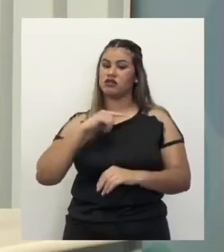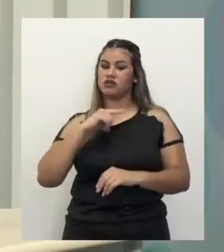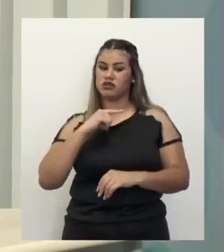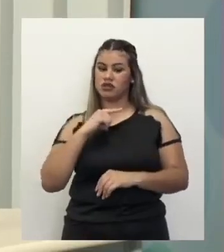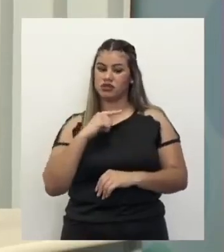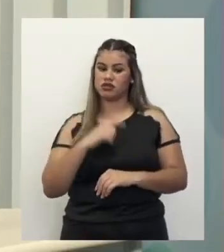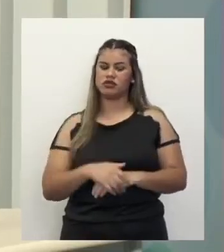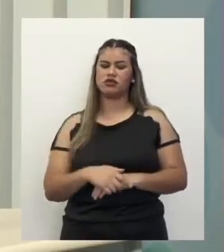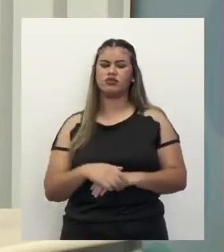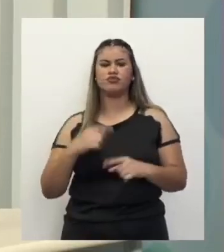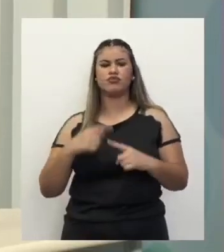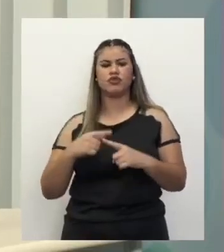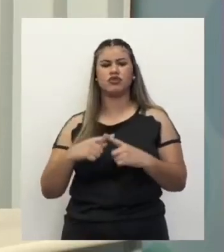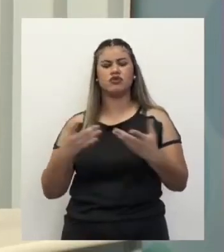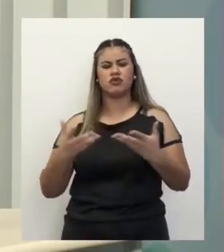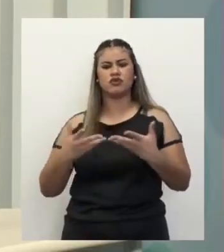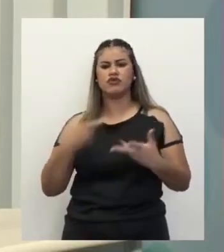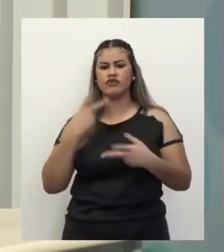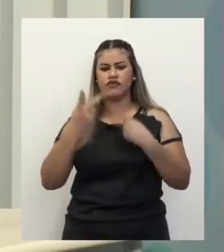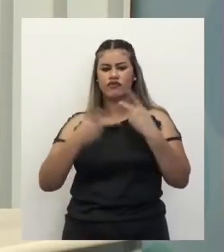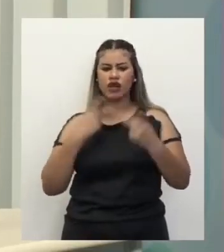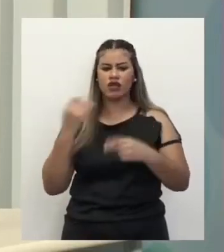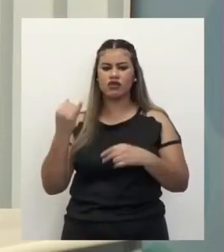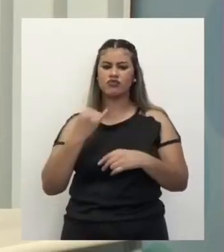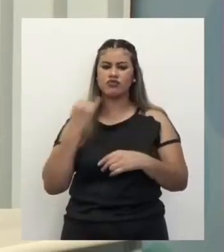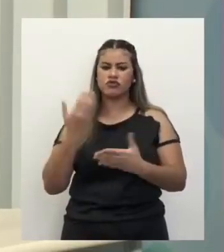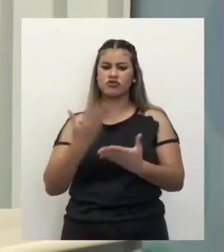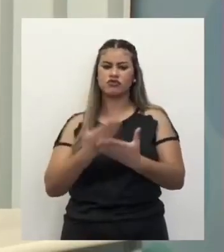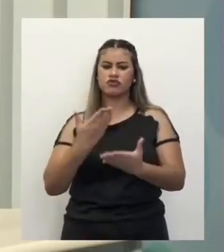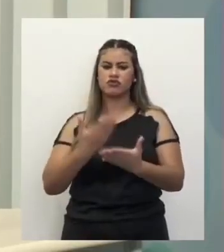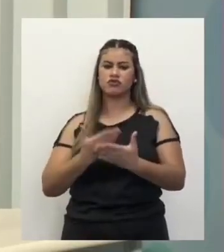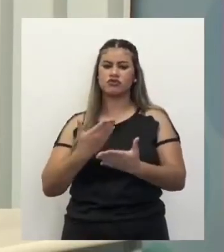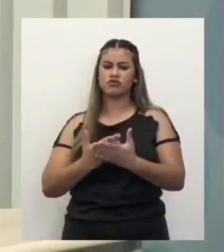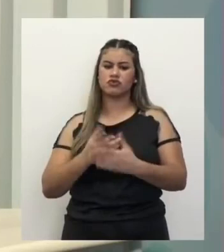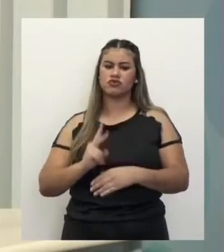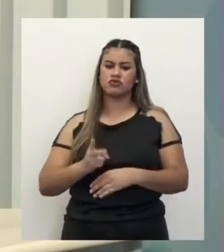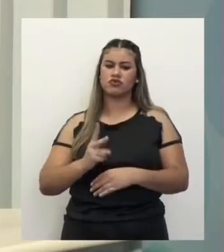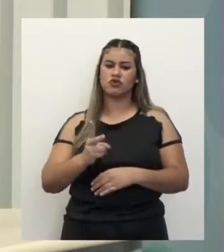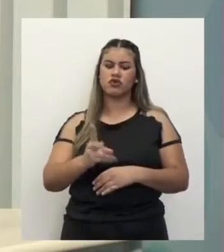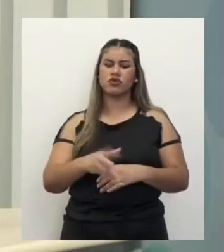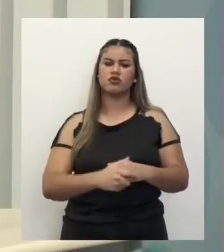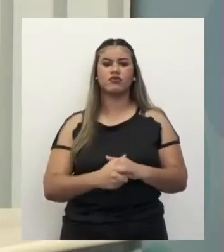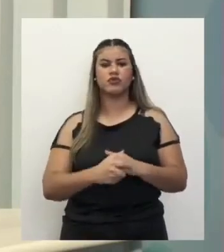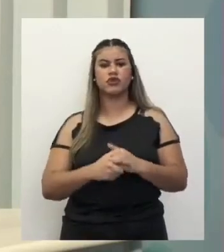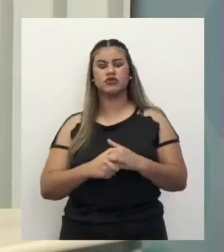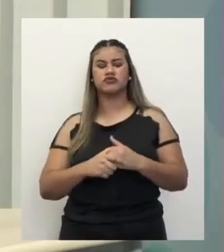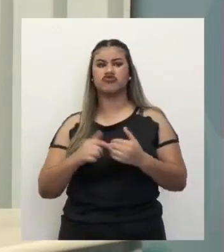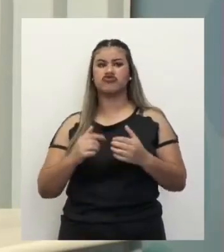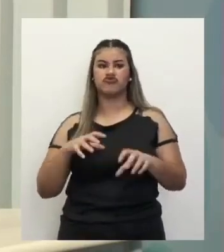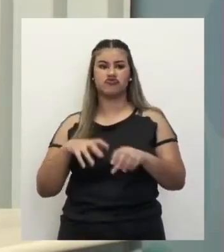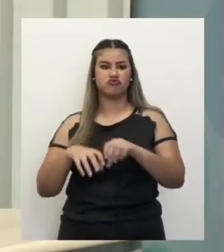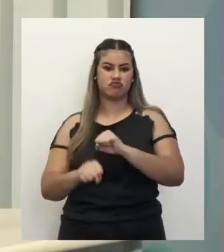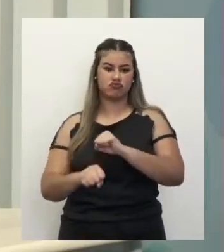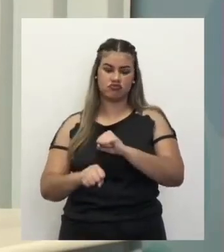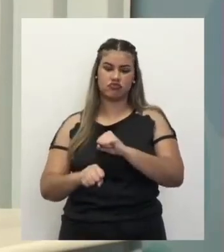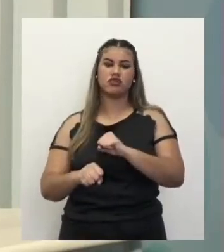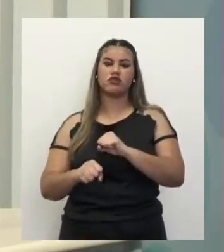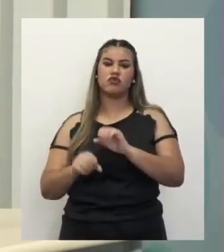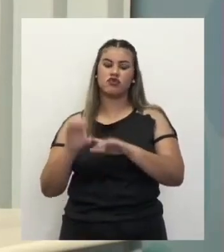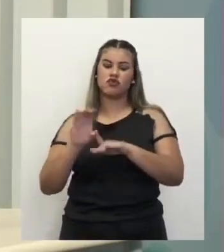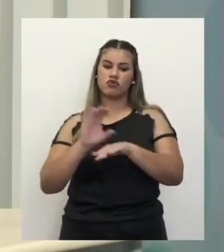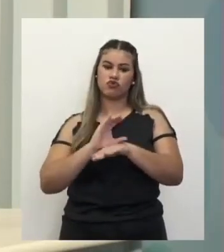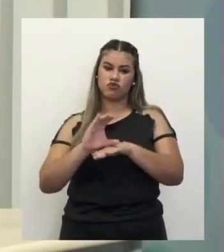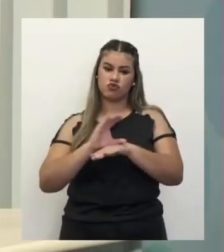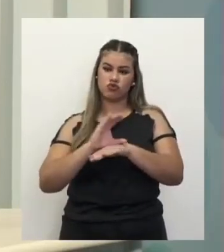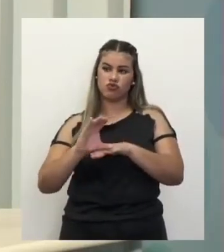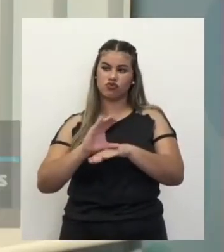tanto hoje da questão da importância da continuidade dos estudos, né? Da qualificação, isso tem a ver